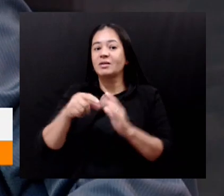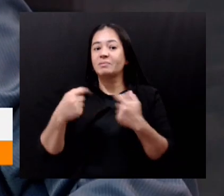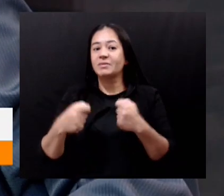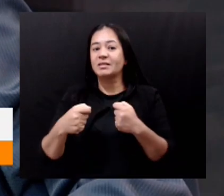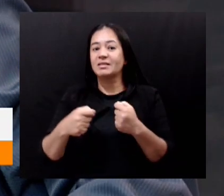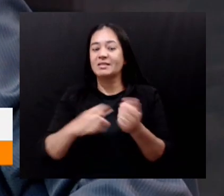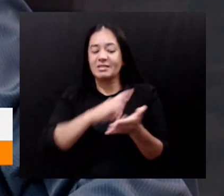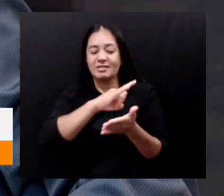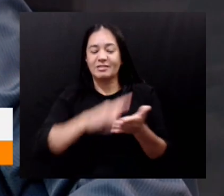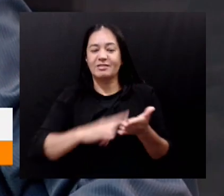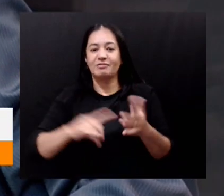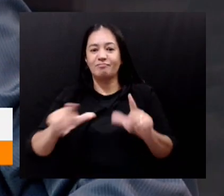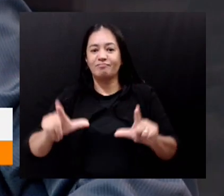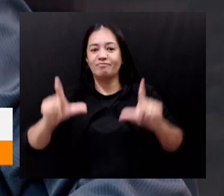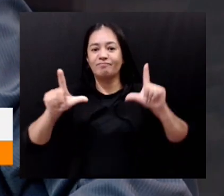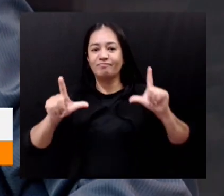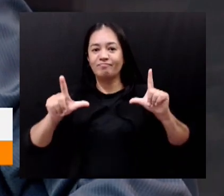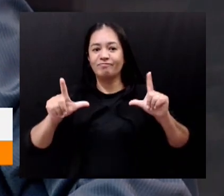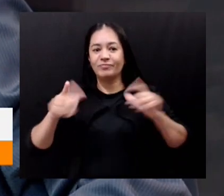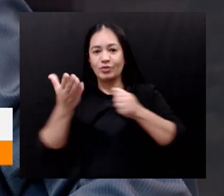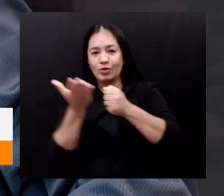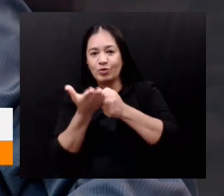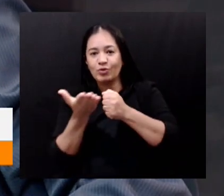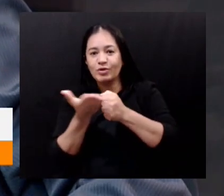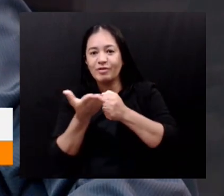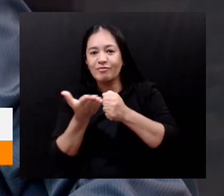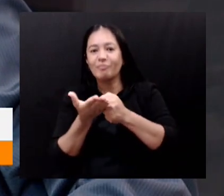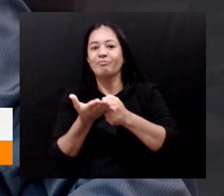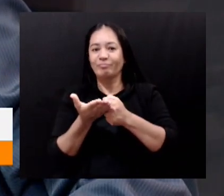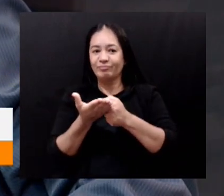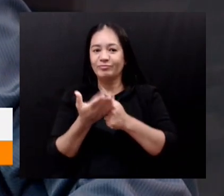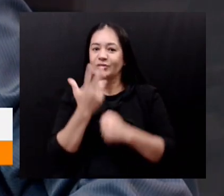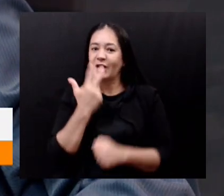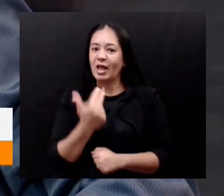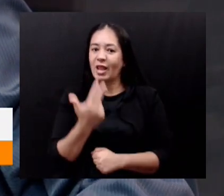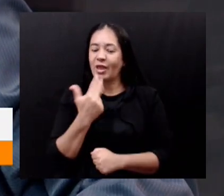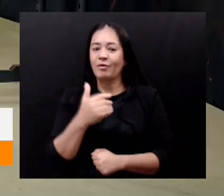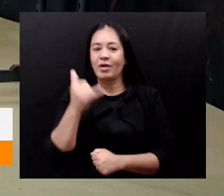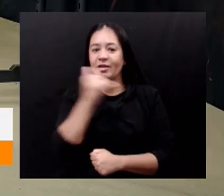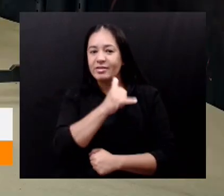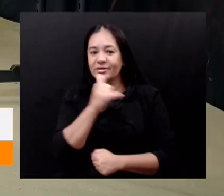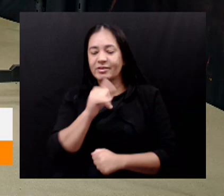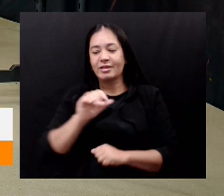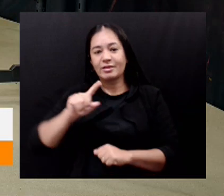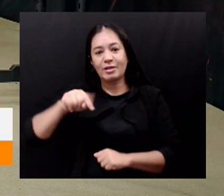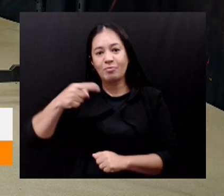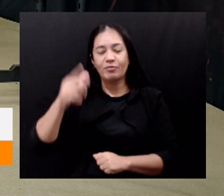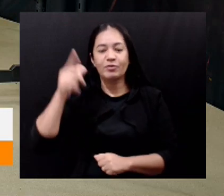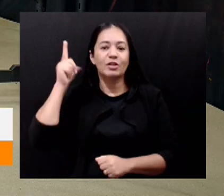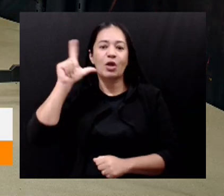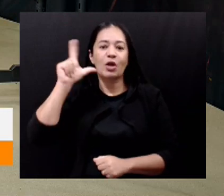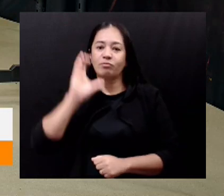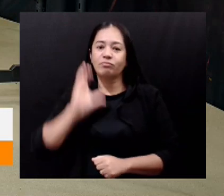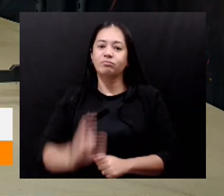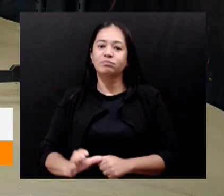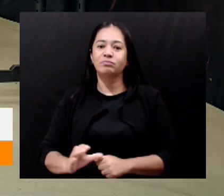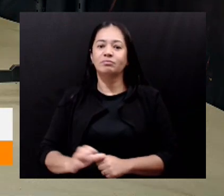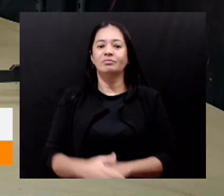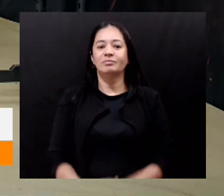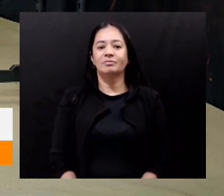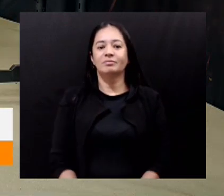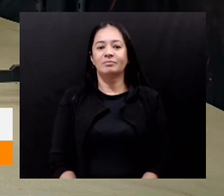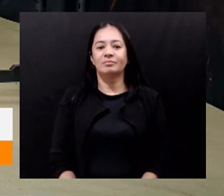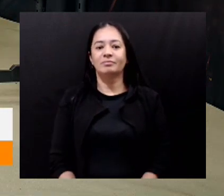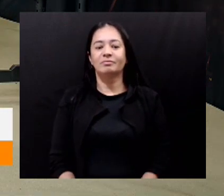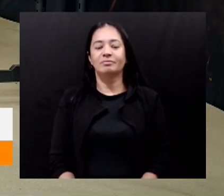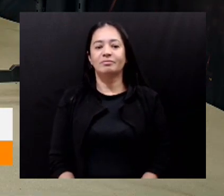B1, do idioma, italiano. E aí sim, você pode se tornar italiano. Muito bem. Doutora Ana, e eu quero ir para